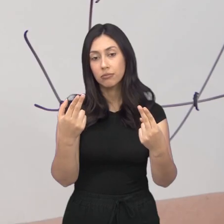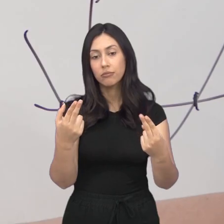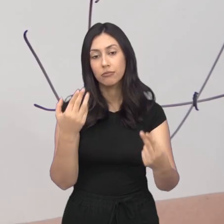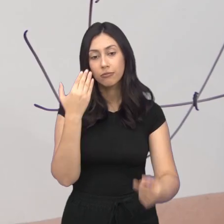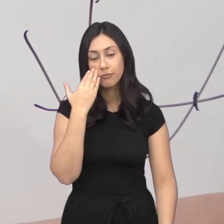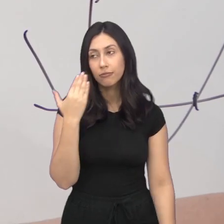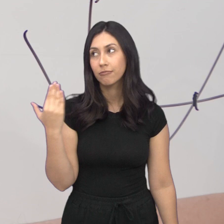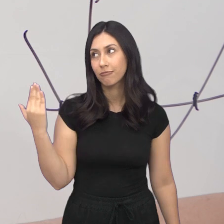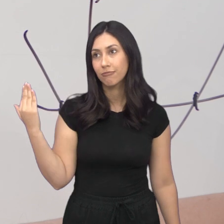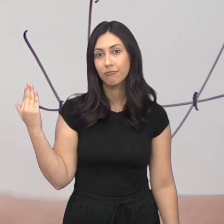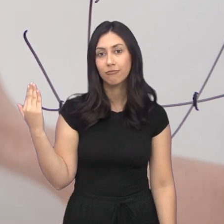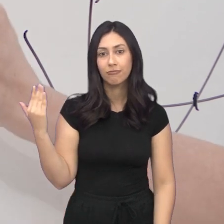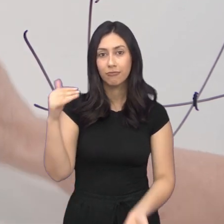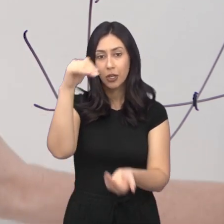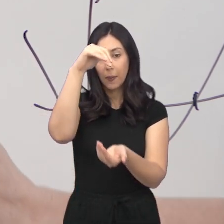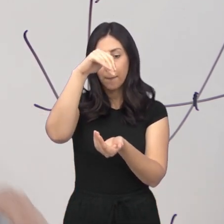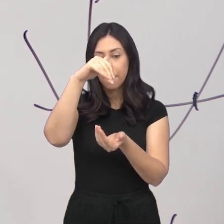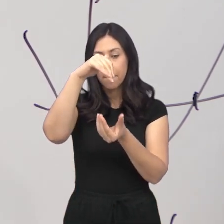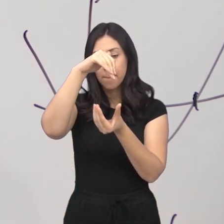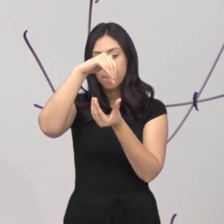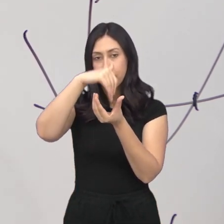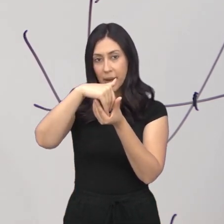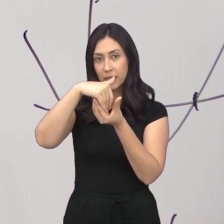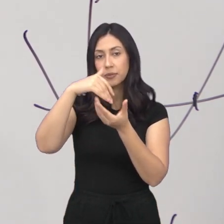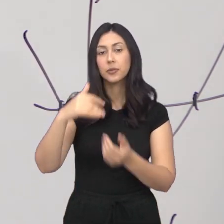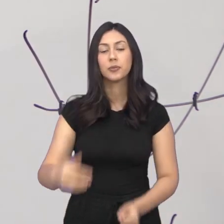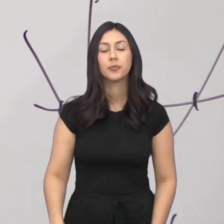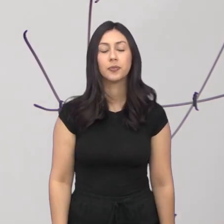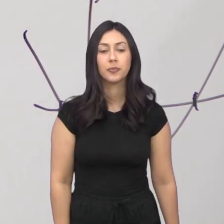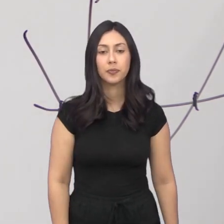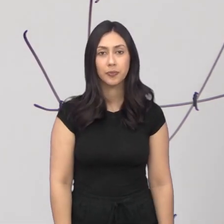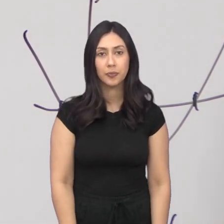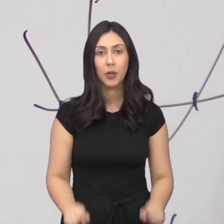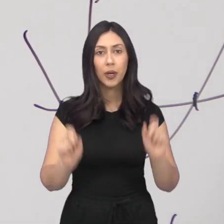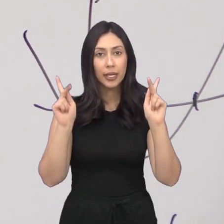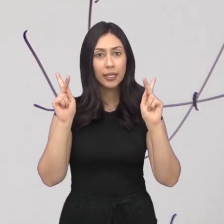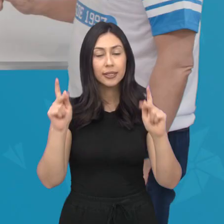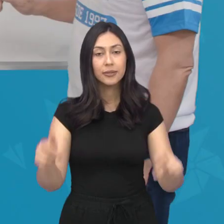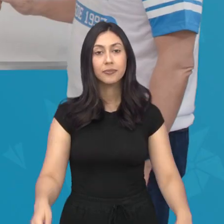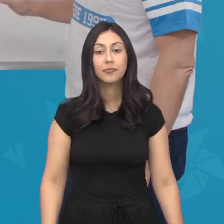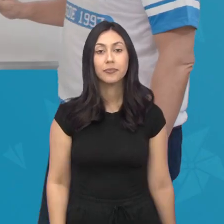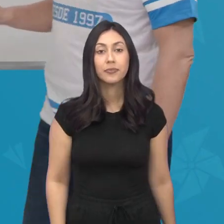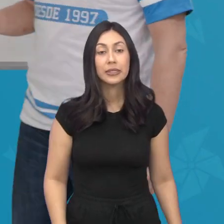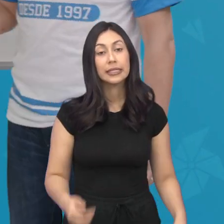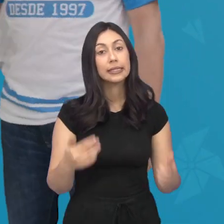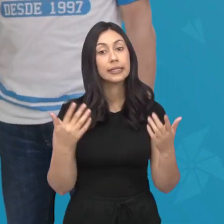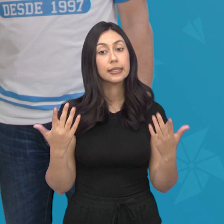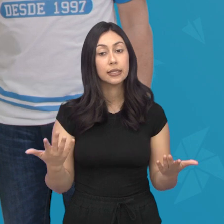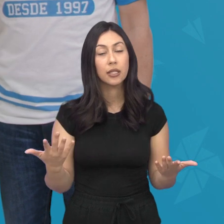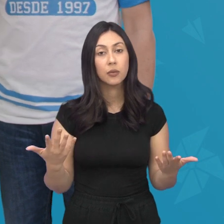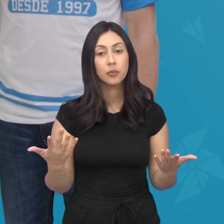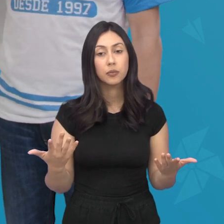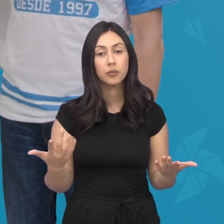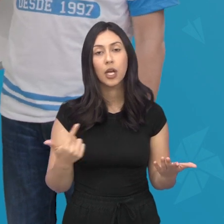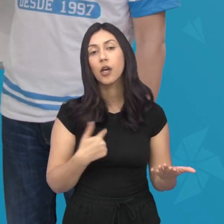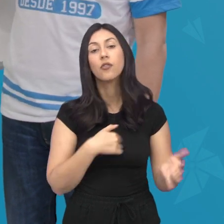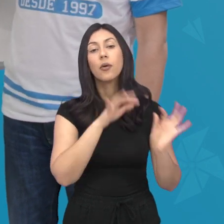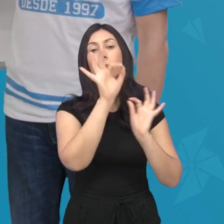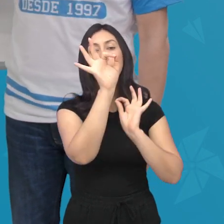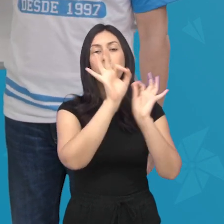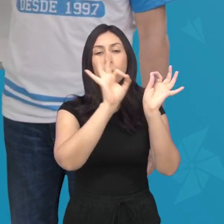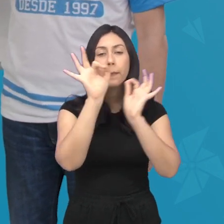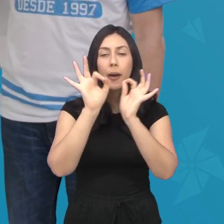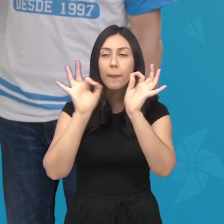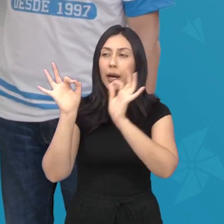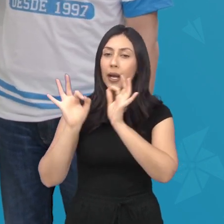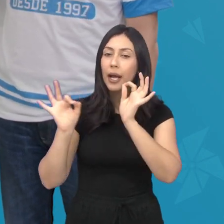de mínimo dessa função. Ok? Então, eu vou fazer um